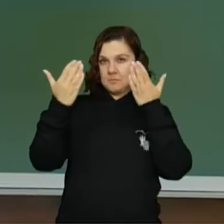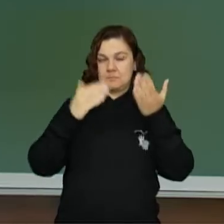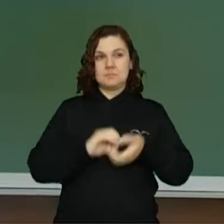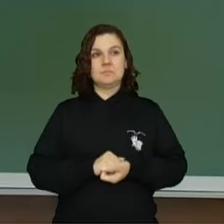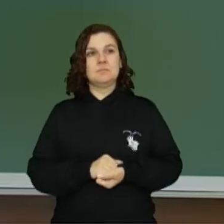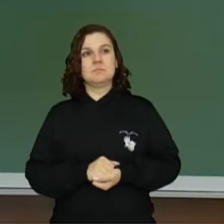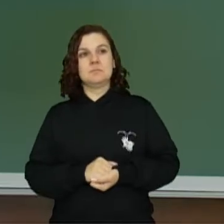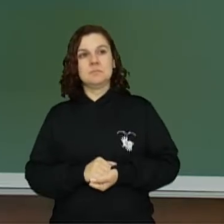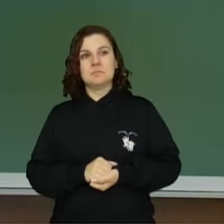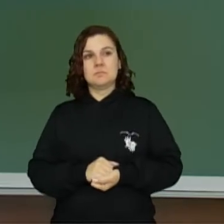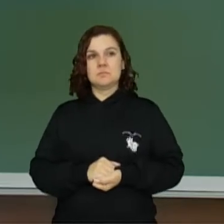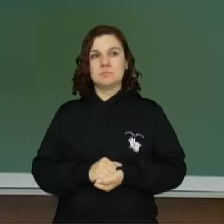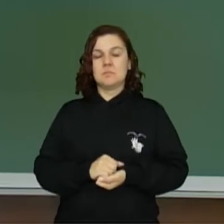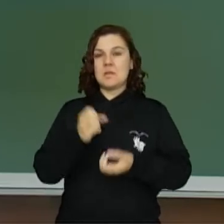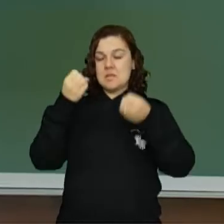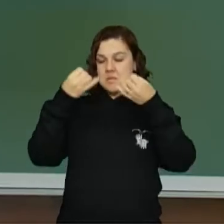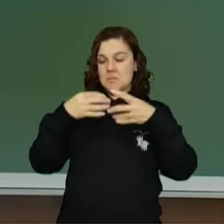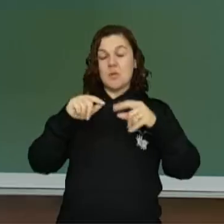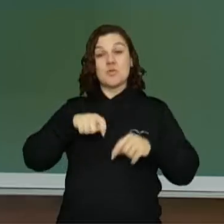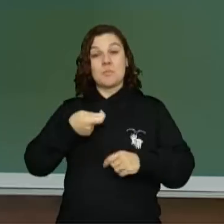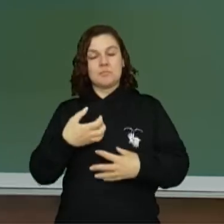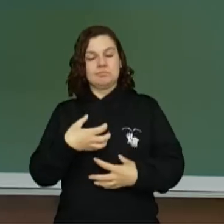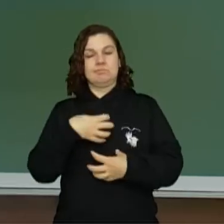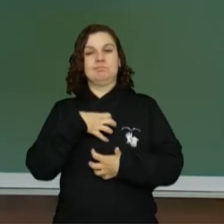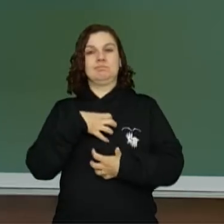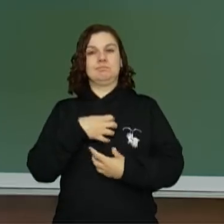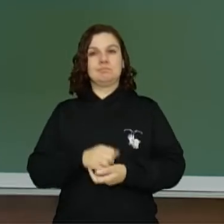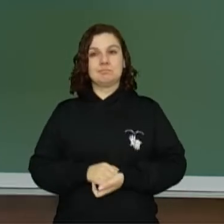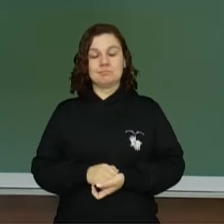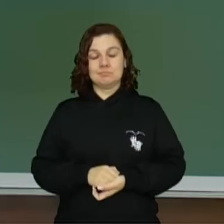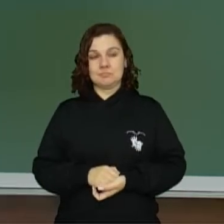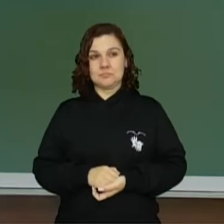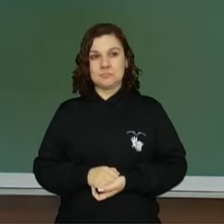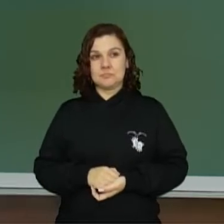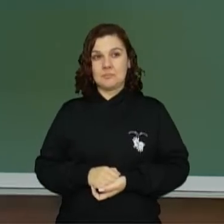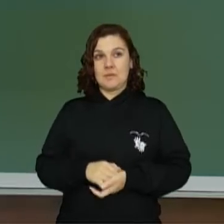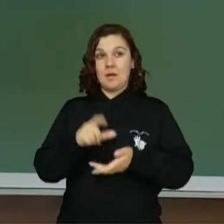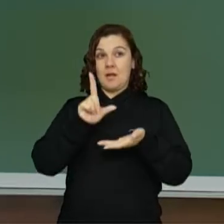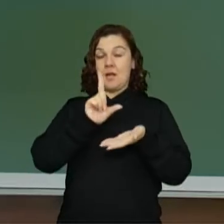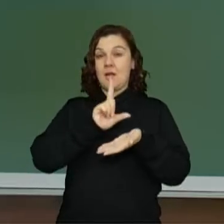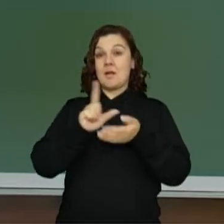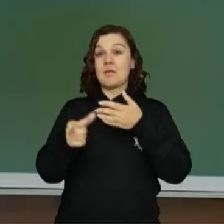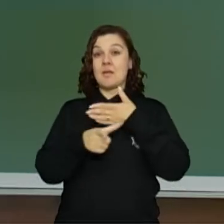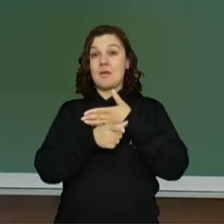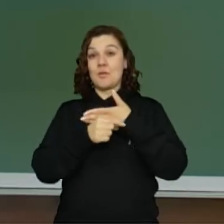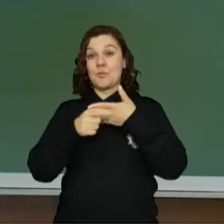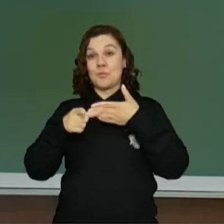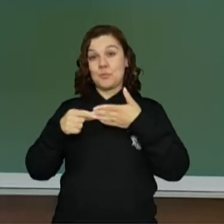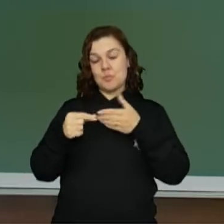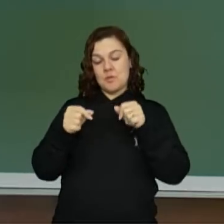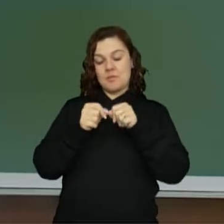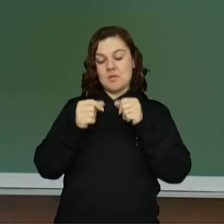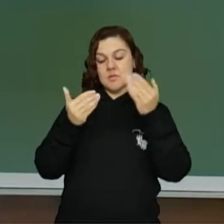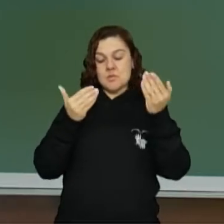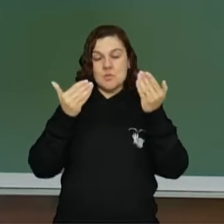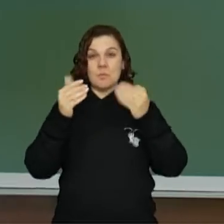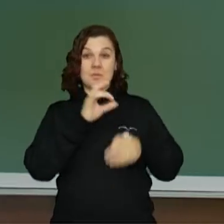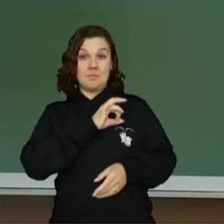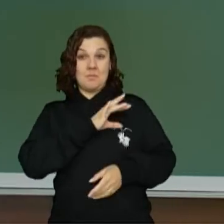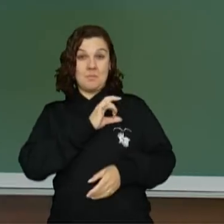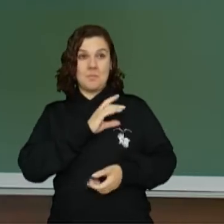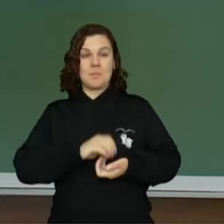analisaremos, ele trata de sentimentos. Tá? E a autora aqui, ela faz comparação do